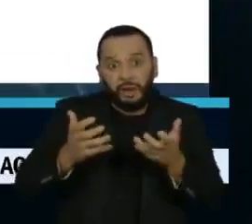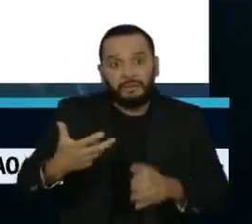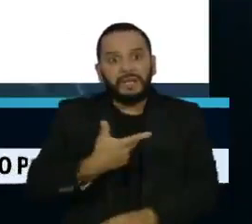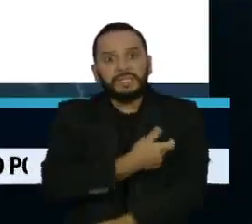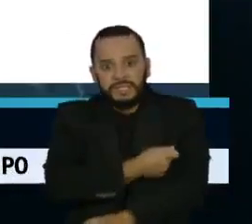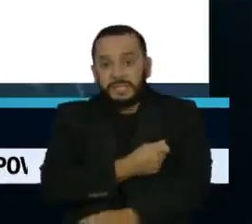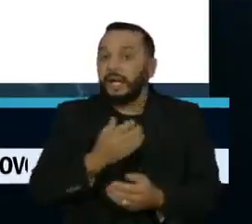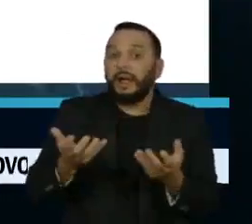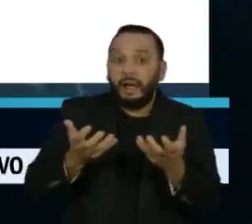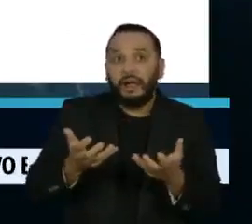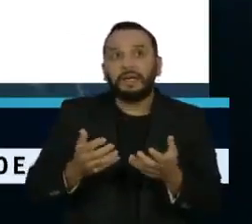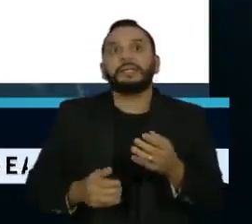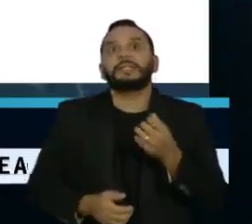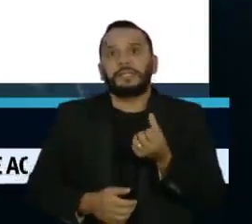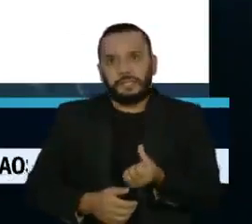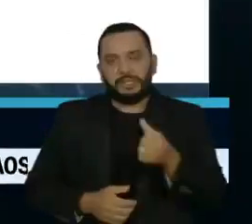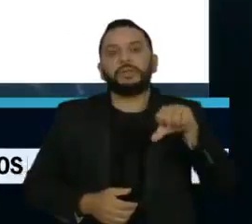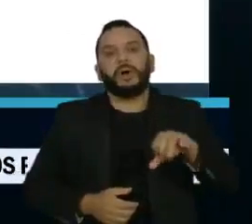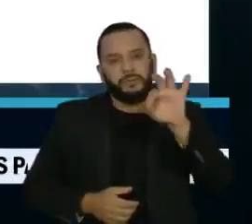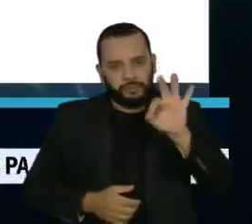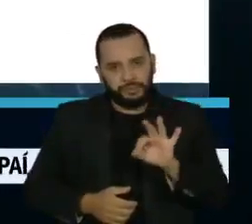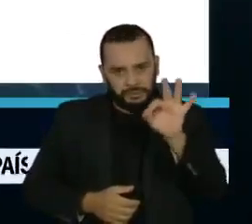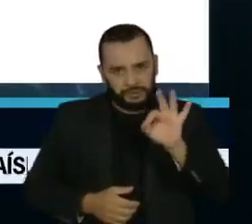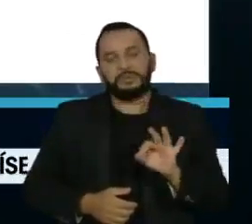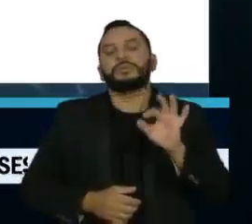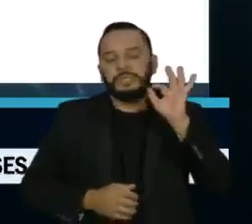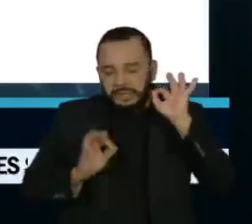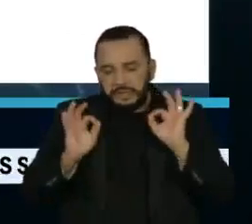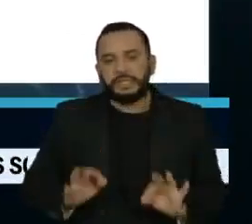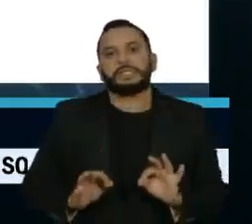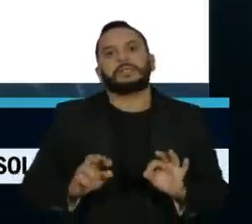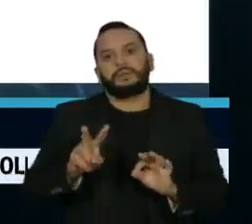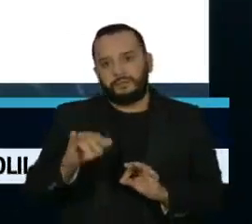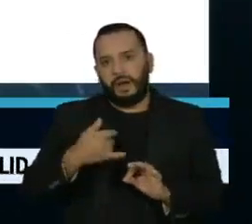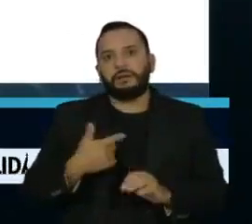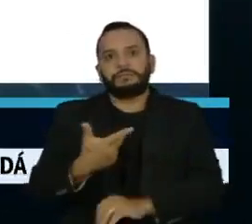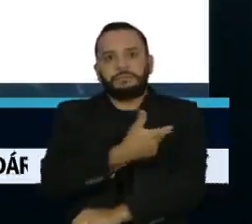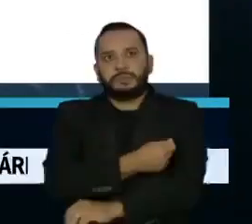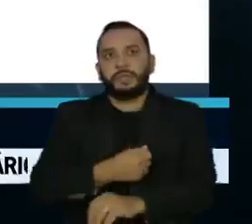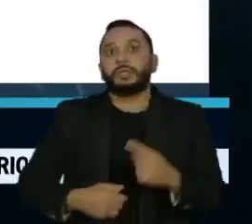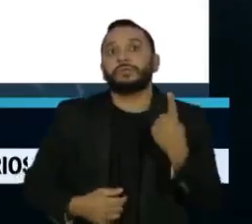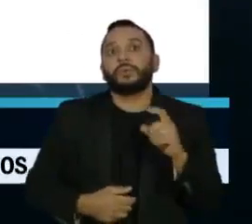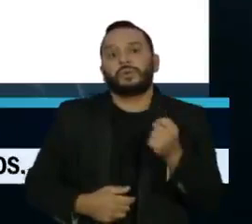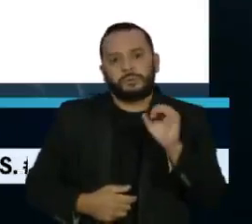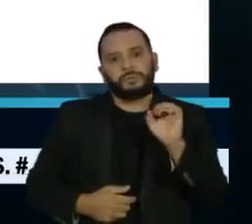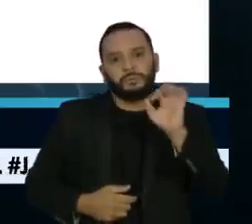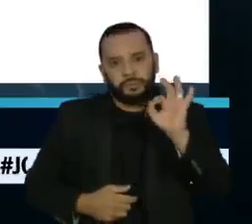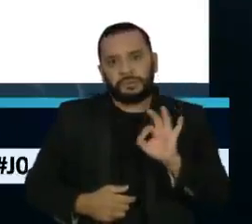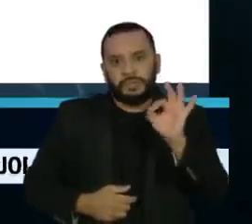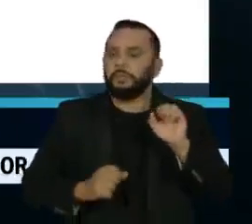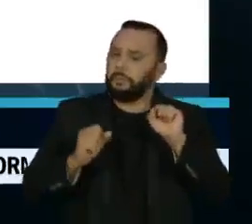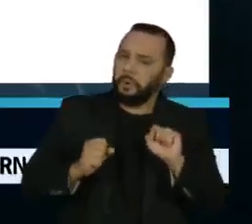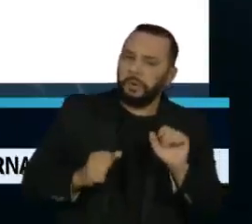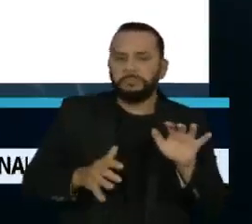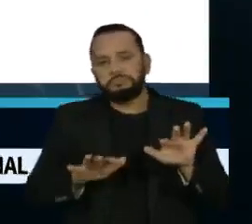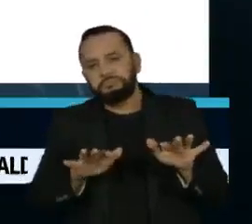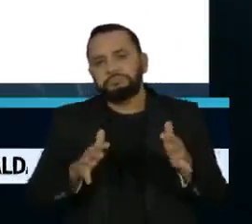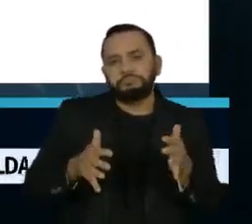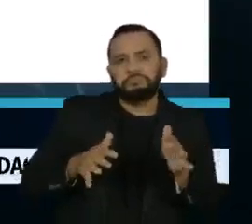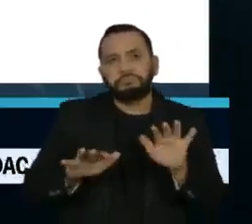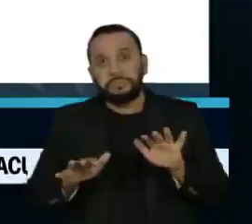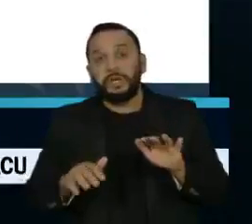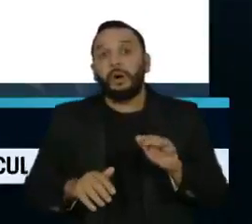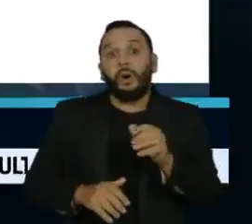vacinar 69 por cento disseram que com certeza irão se imunizar dezoito por cento podem ou não se vacinar